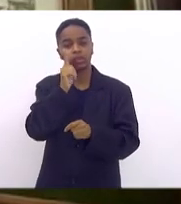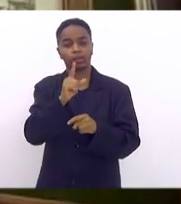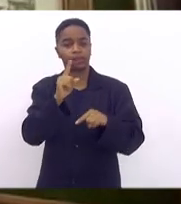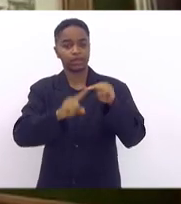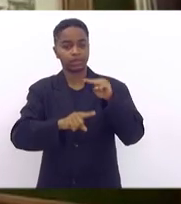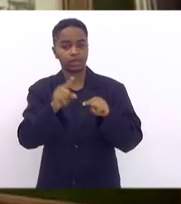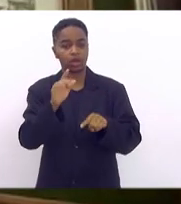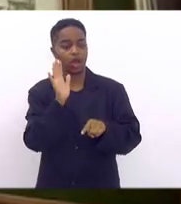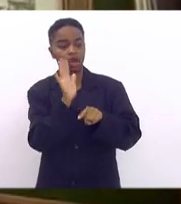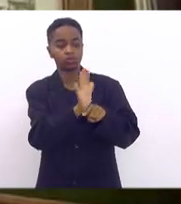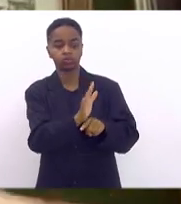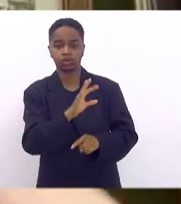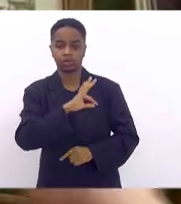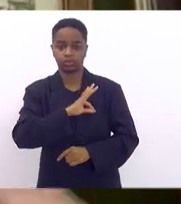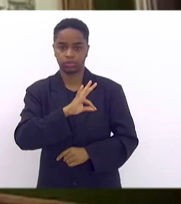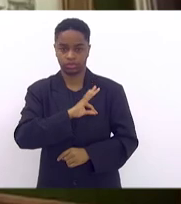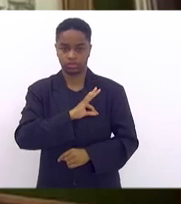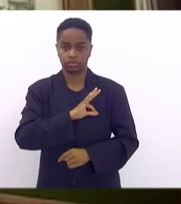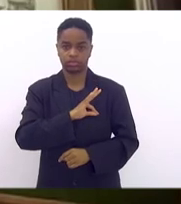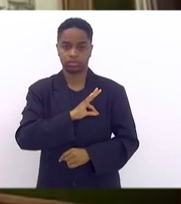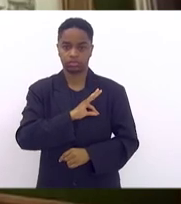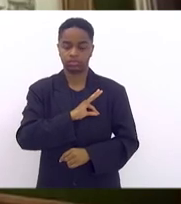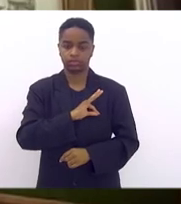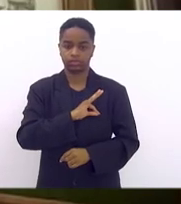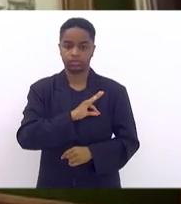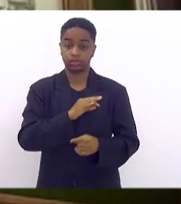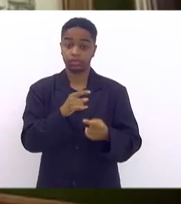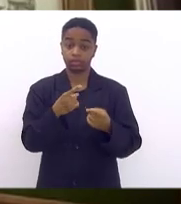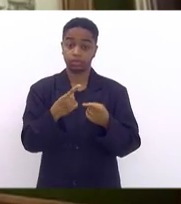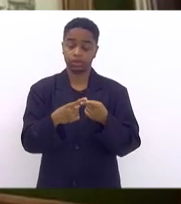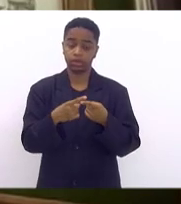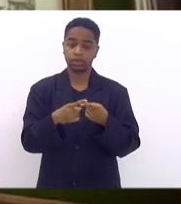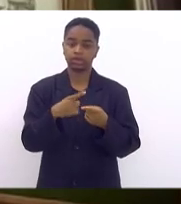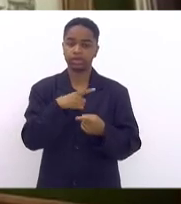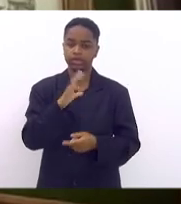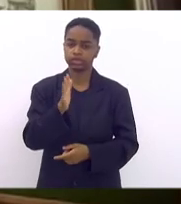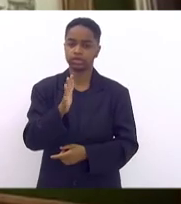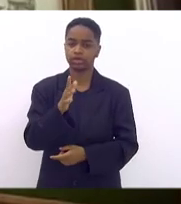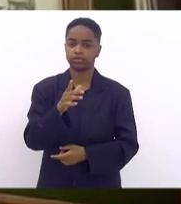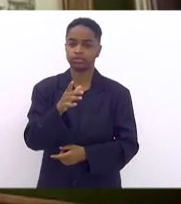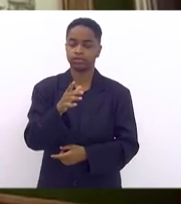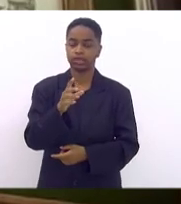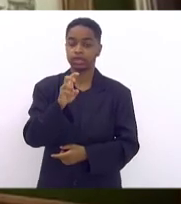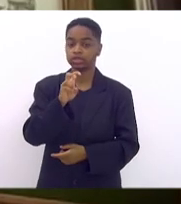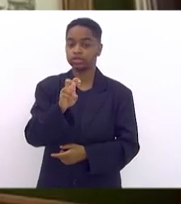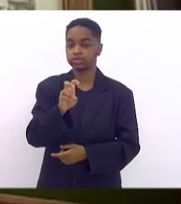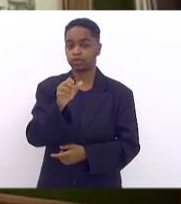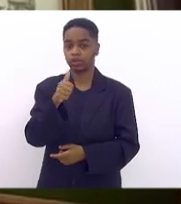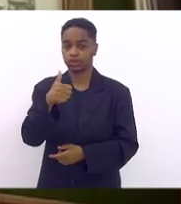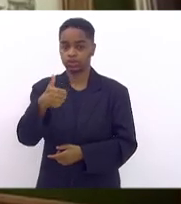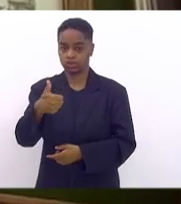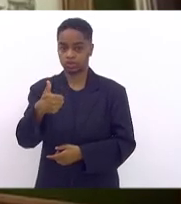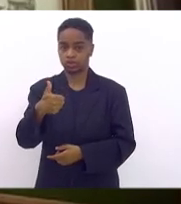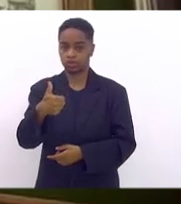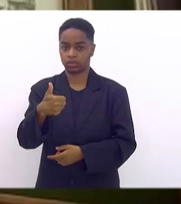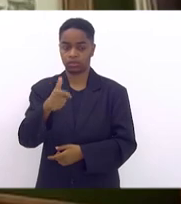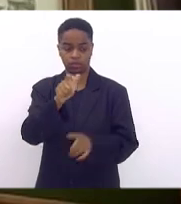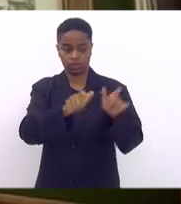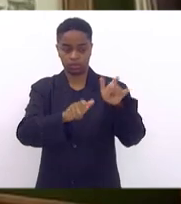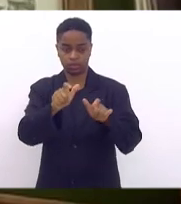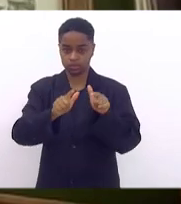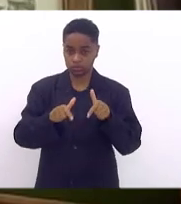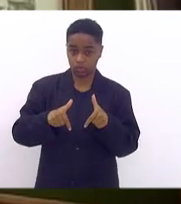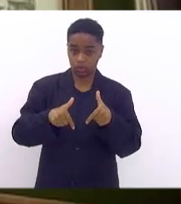a autoridade policial, né? Para que ele... Nós já temos, para que vocês saibam, 51 agressores presos